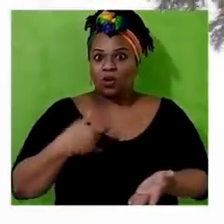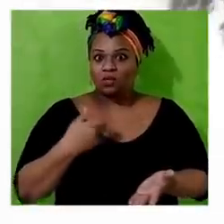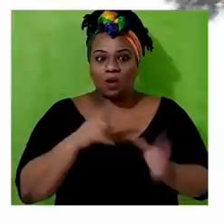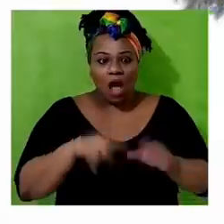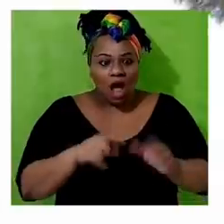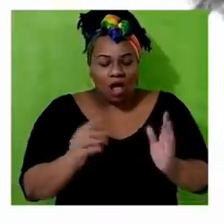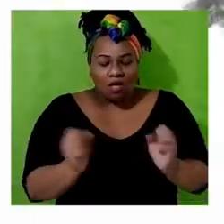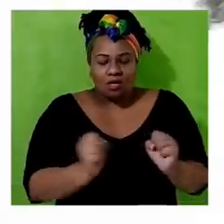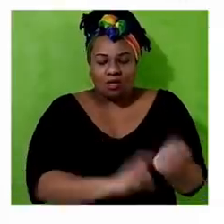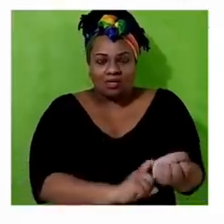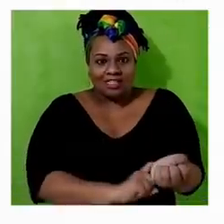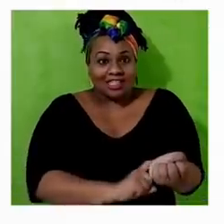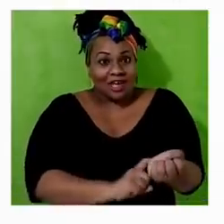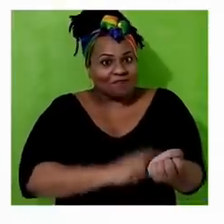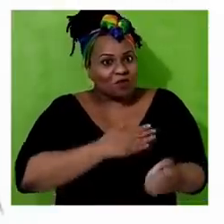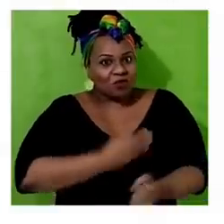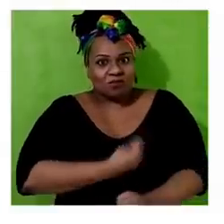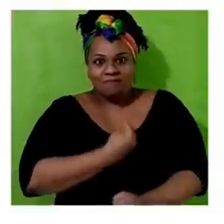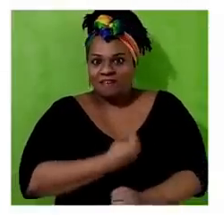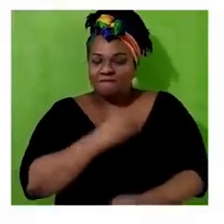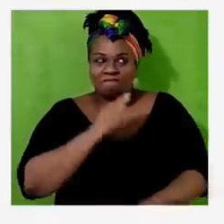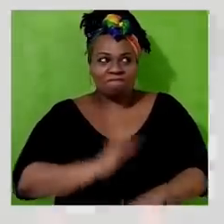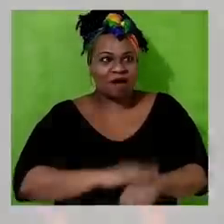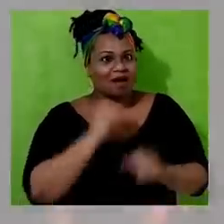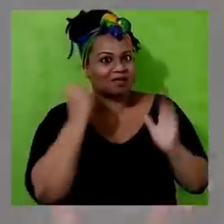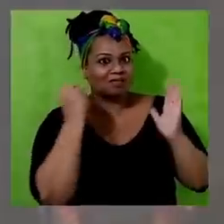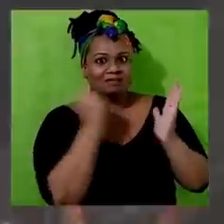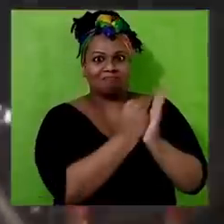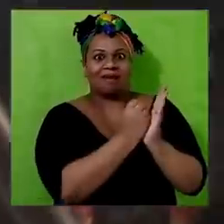mais nervoso da minha vida.